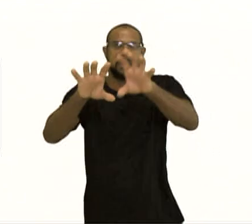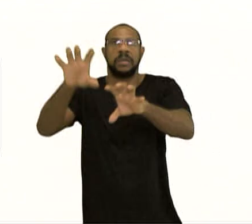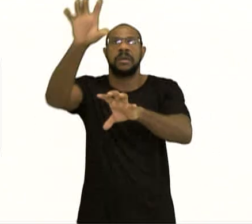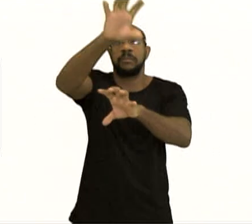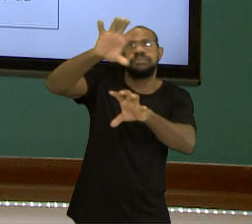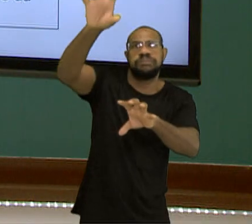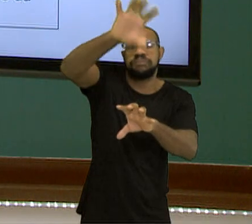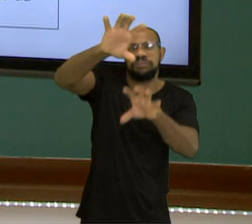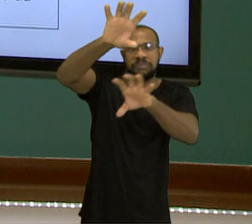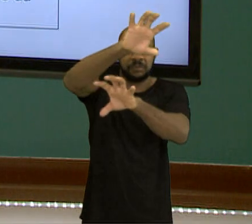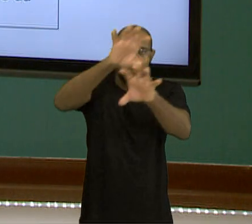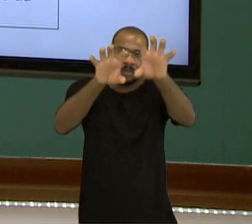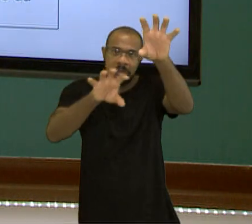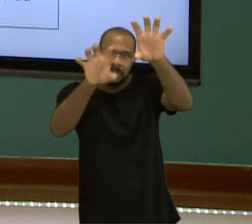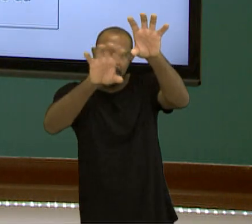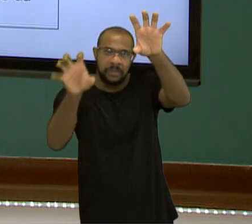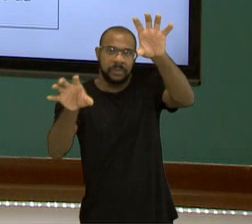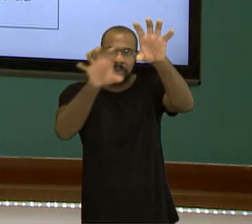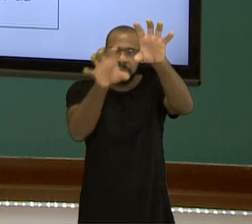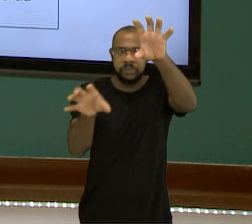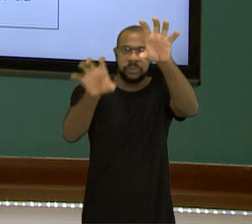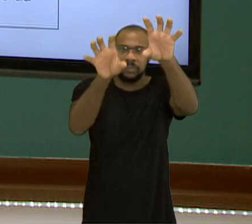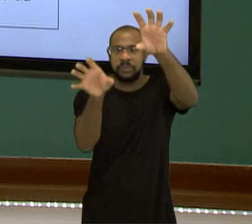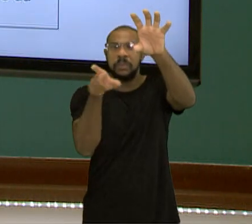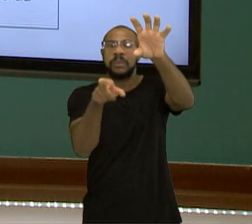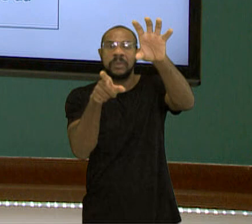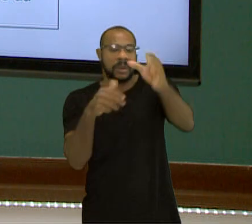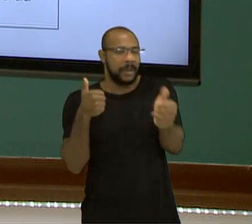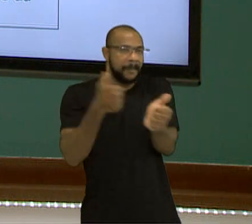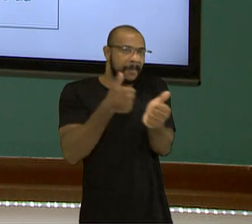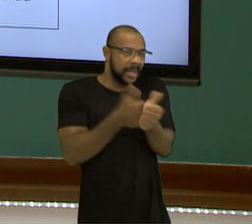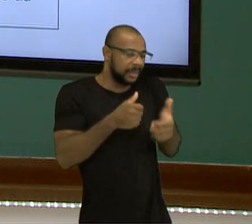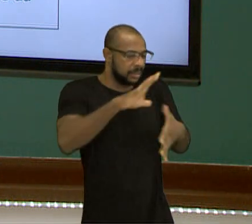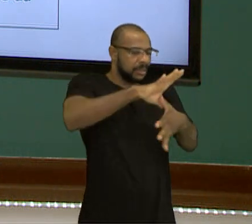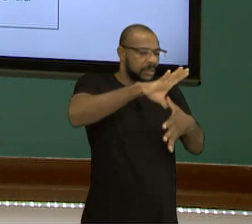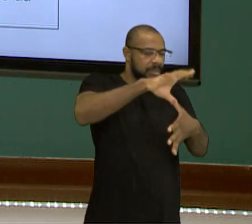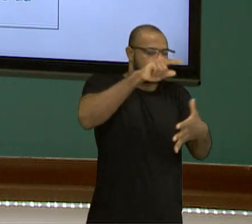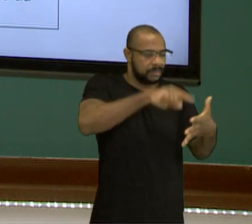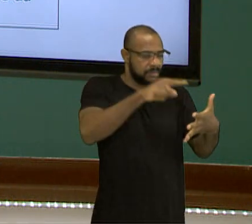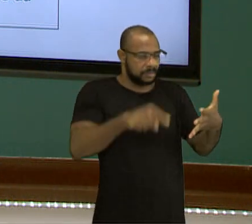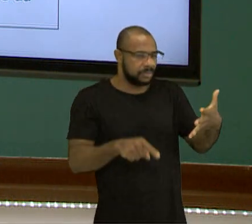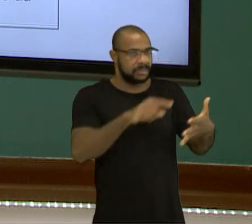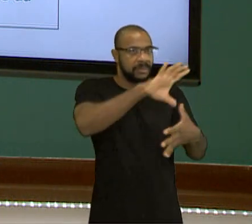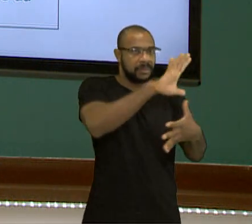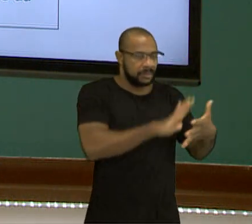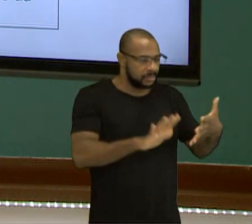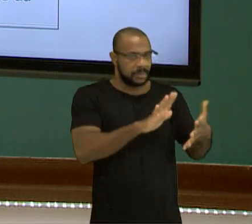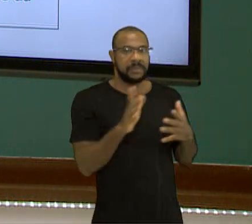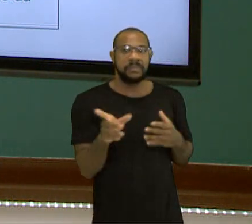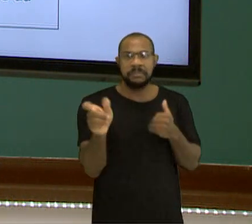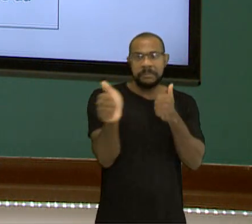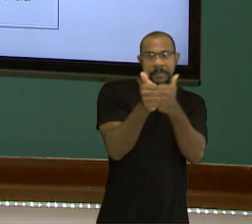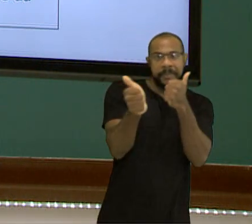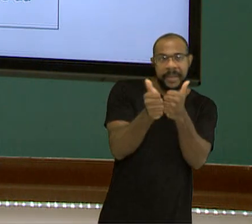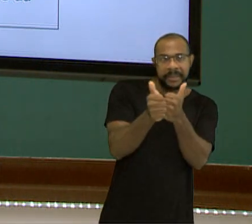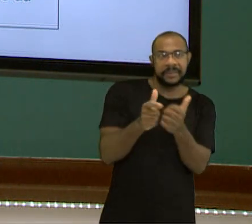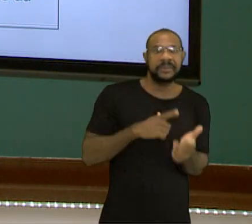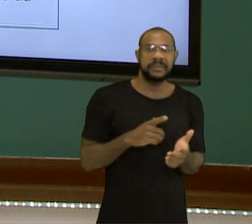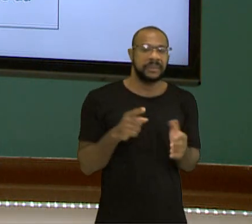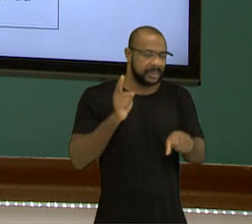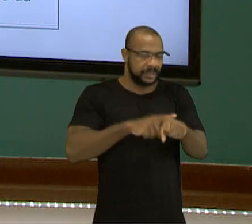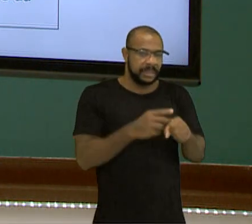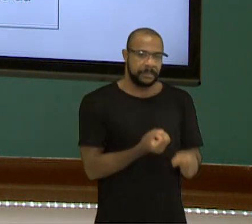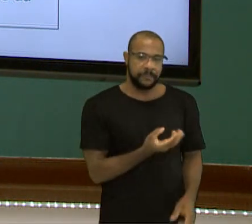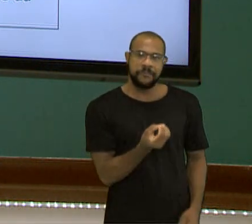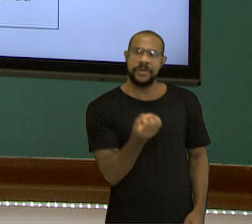central da África, que são regiões mais próximas com o continente africano, o que faz com que nós tivéssemos um menor tempo